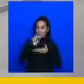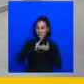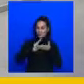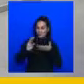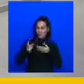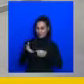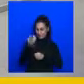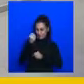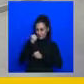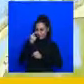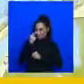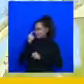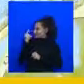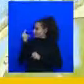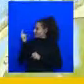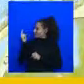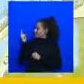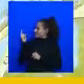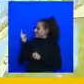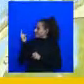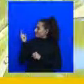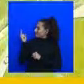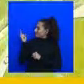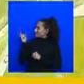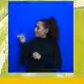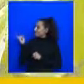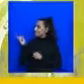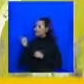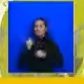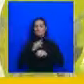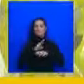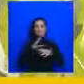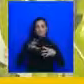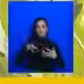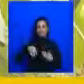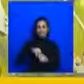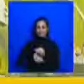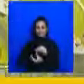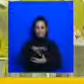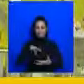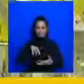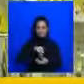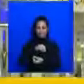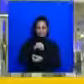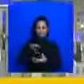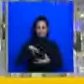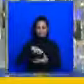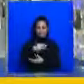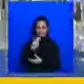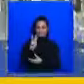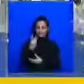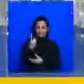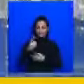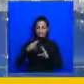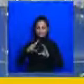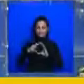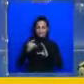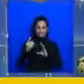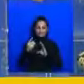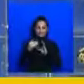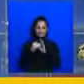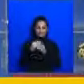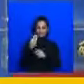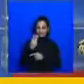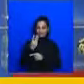Boa sorte, bolas posicionadas. Valendo. Globo carregado, embaralhando. 31 bolas